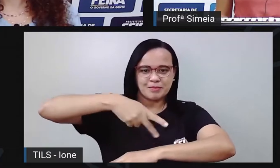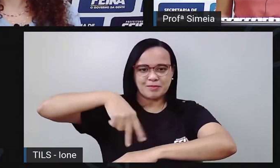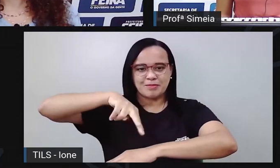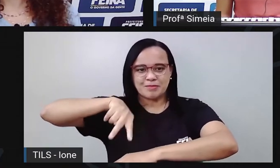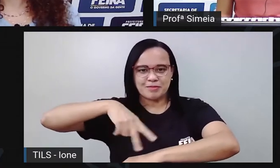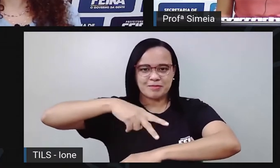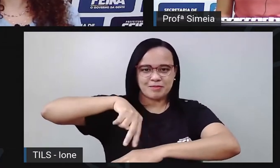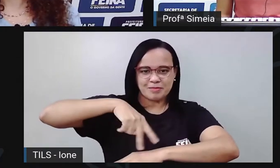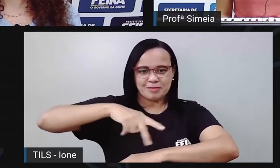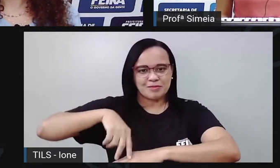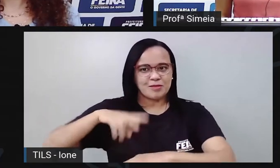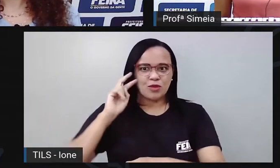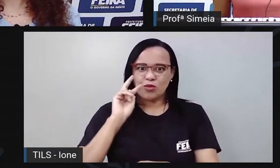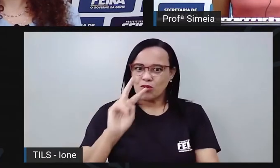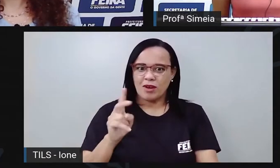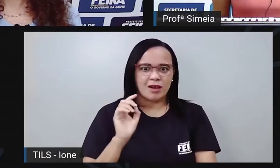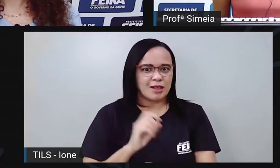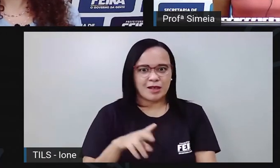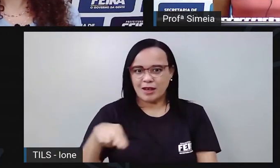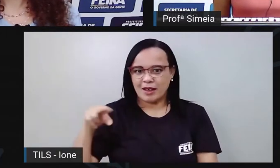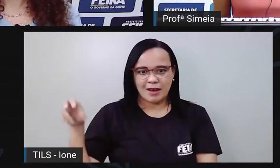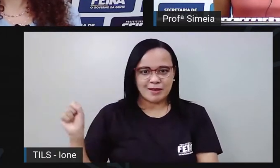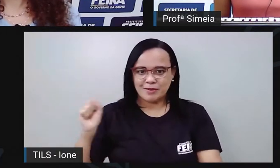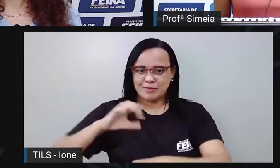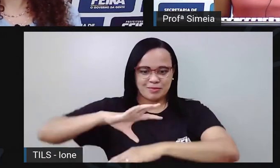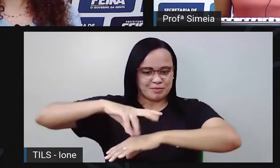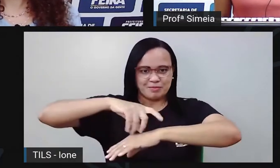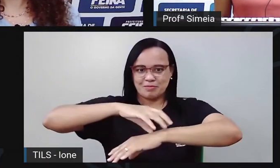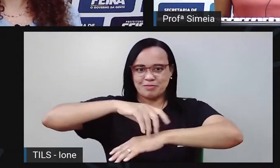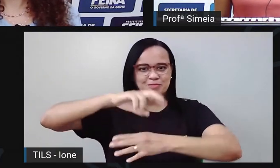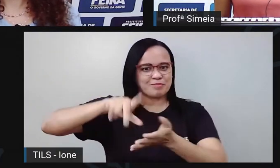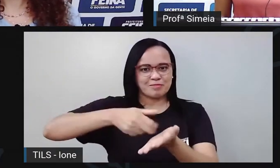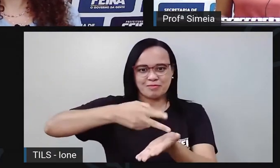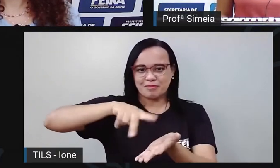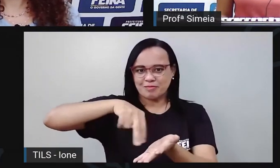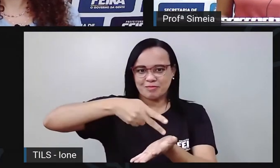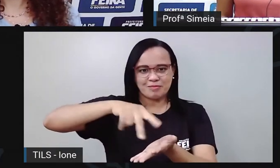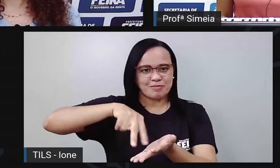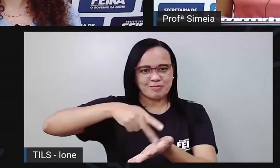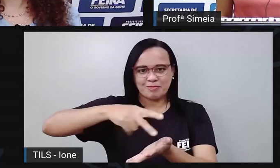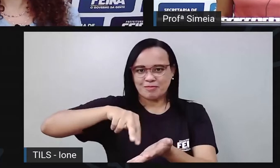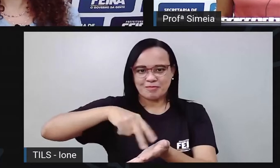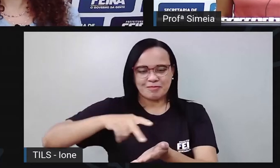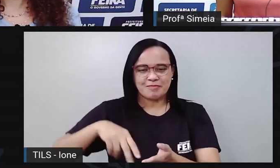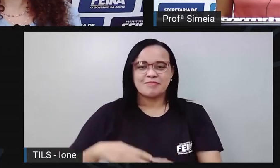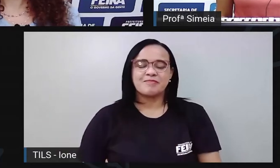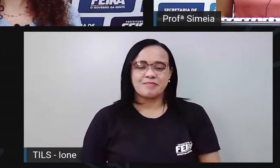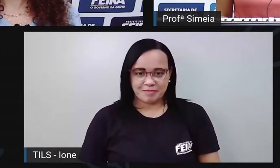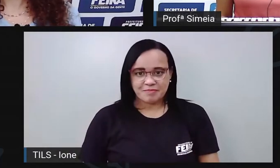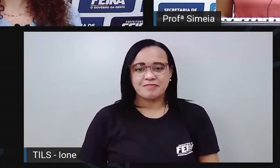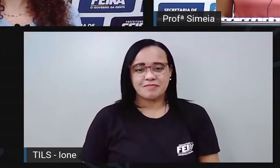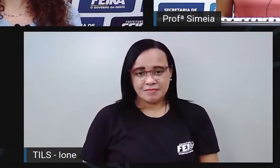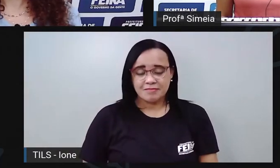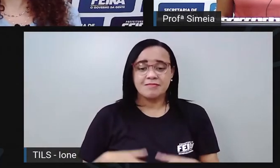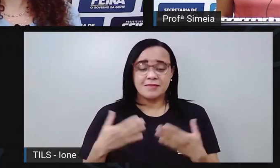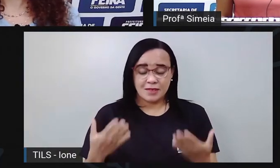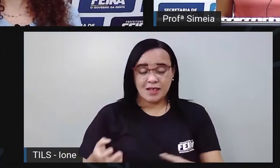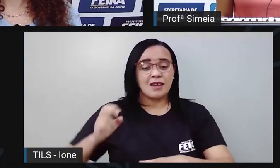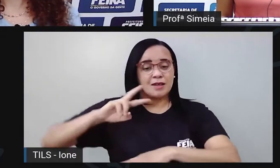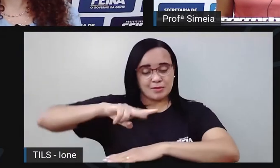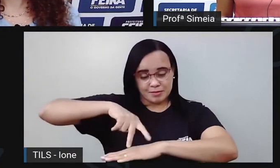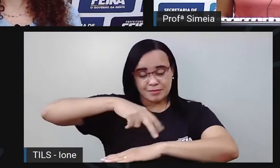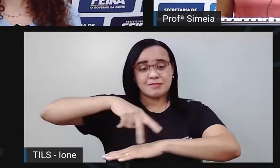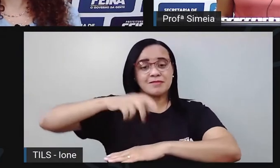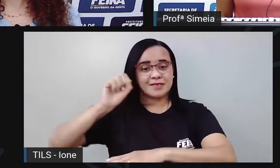nunca vi uma aranha sapateira Você já viu e a ela sapateira assim